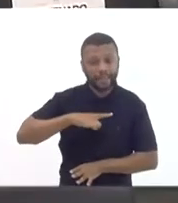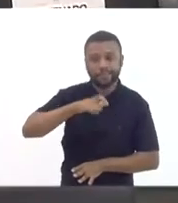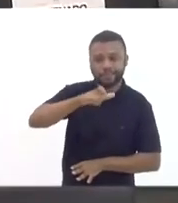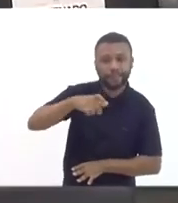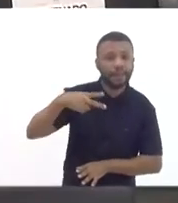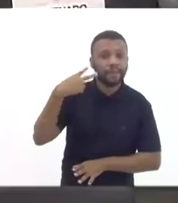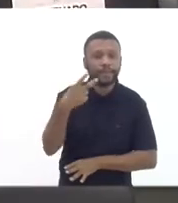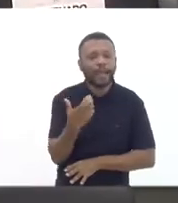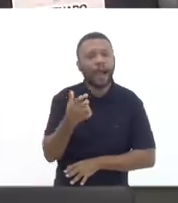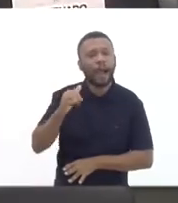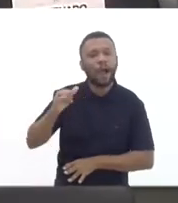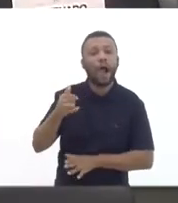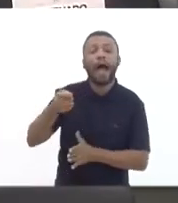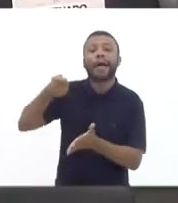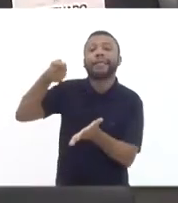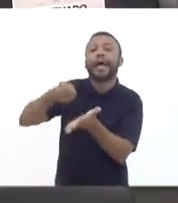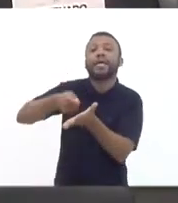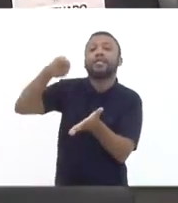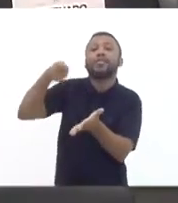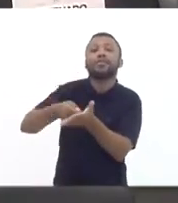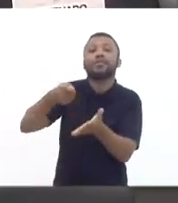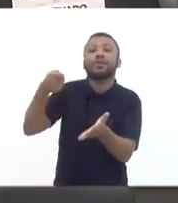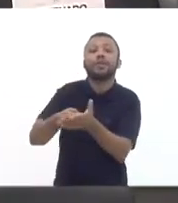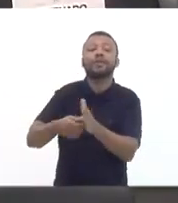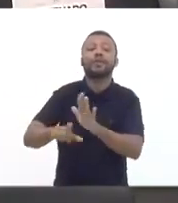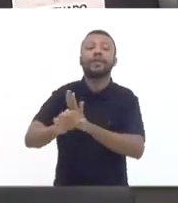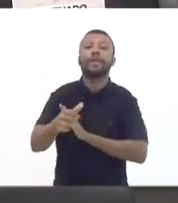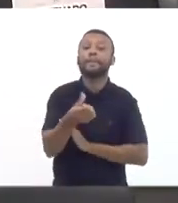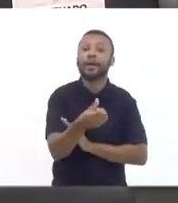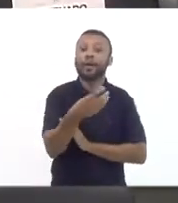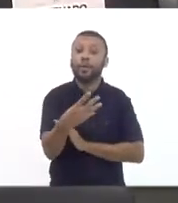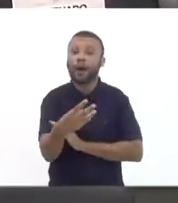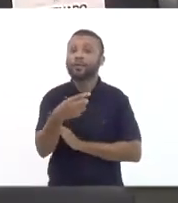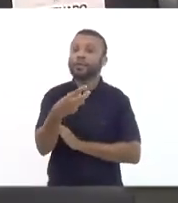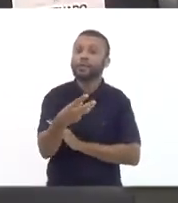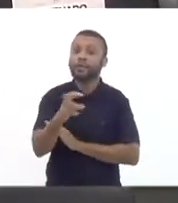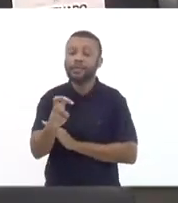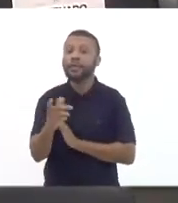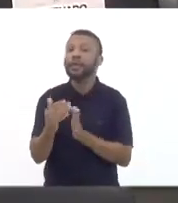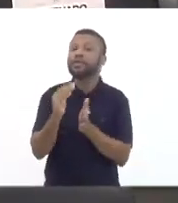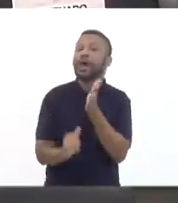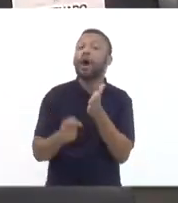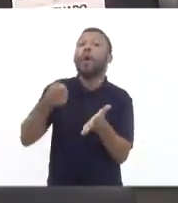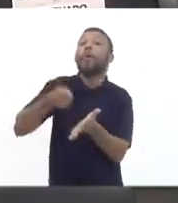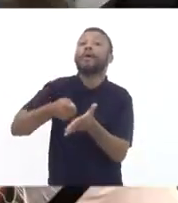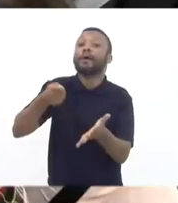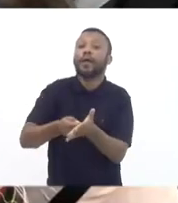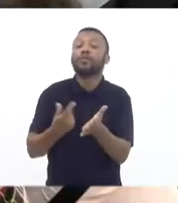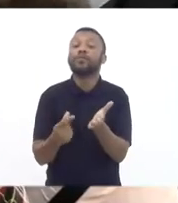que quer tirar essa exigência da lei, da 6435, quer tirar a obrigatoriedade do microchip.